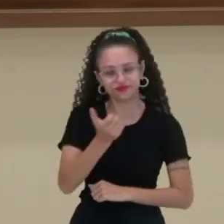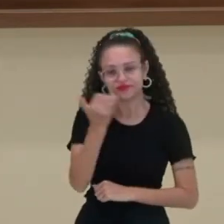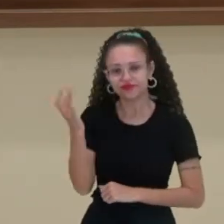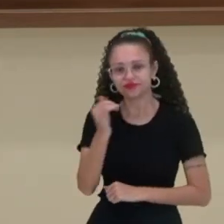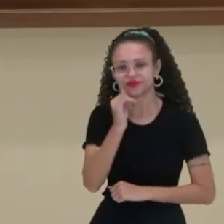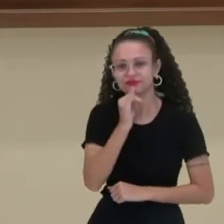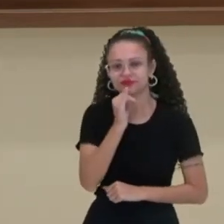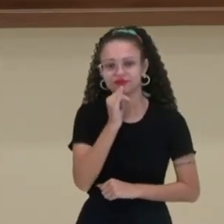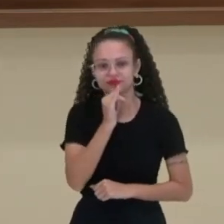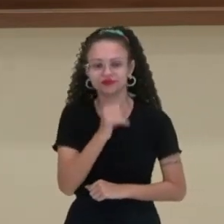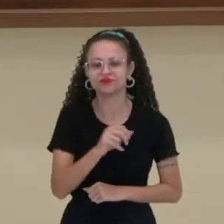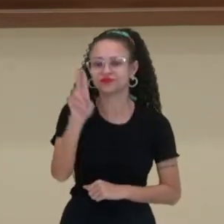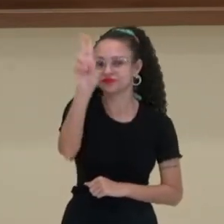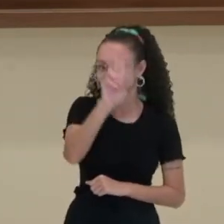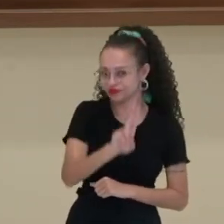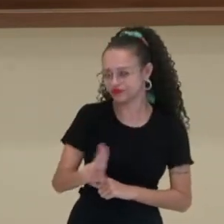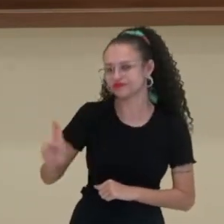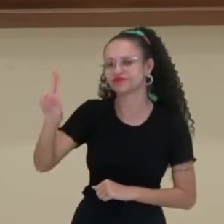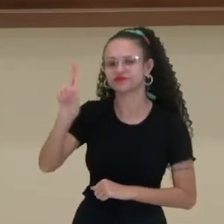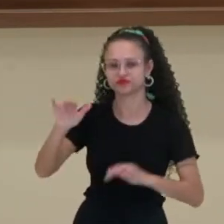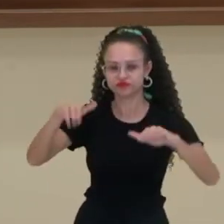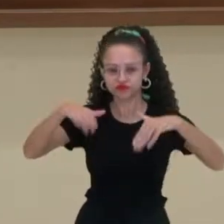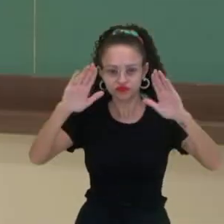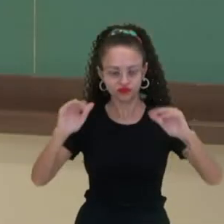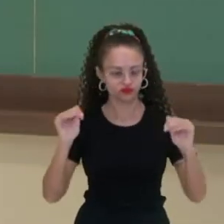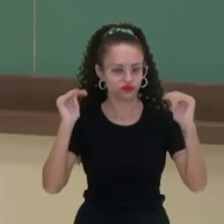Tipo Cambridge, né?